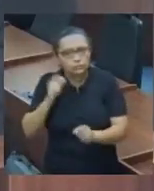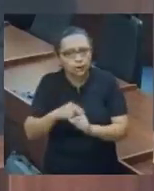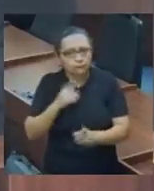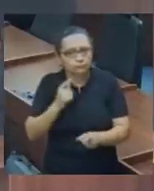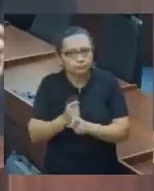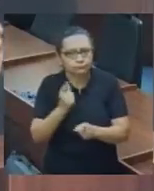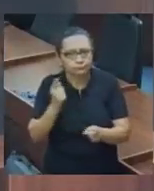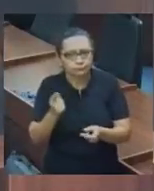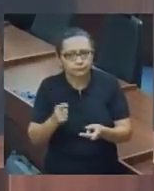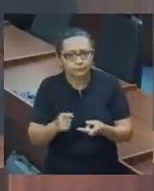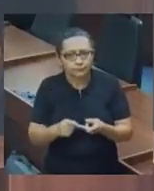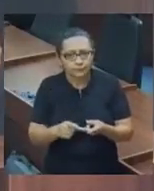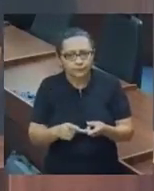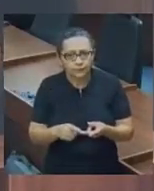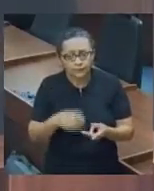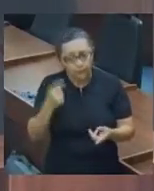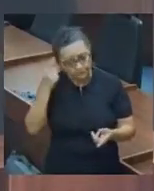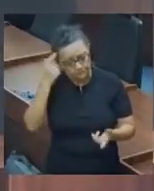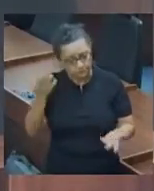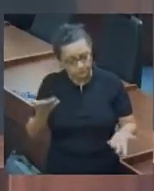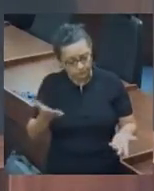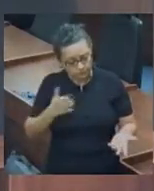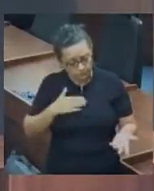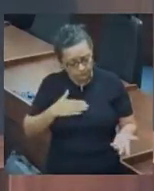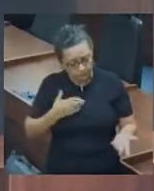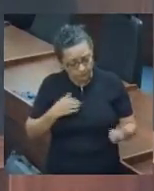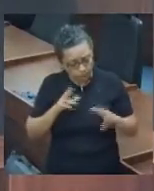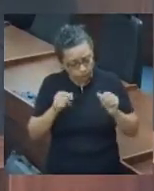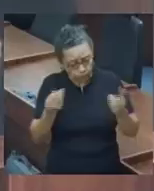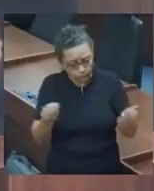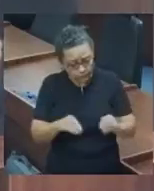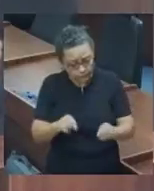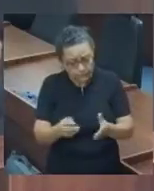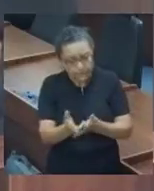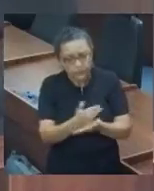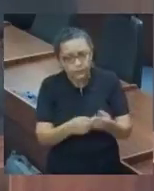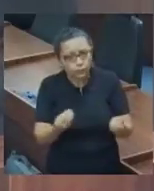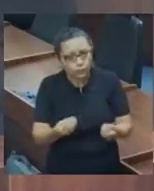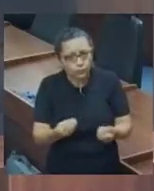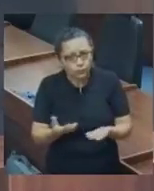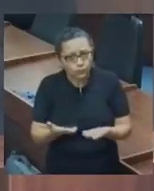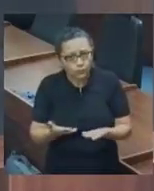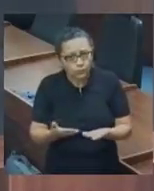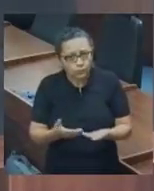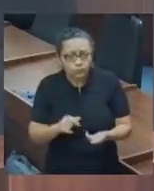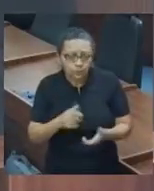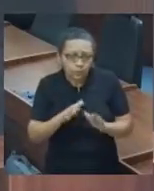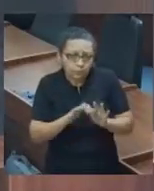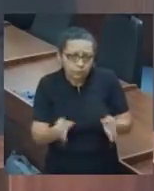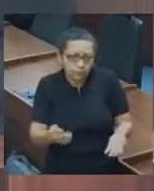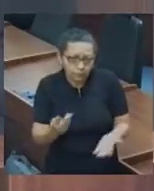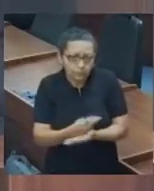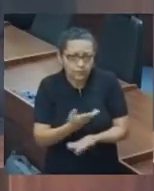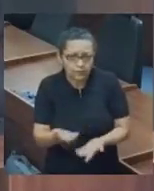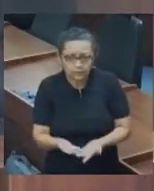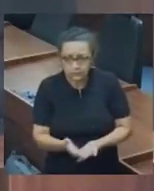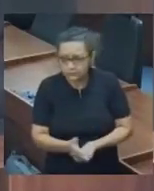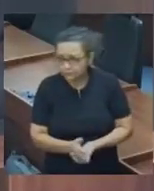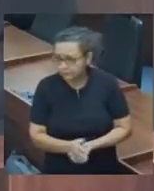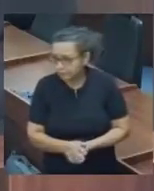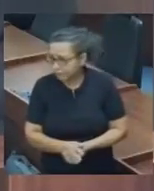chega lá é mais meu caso não está aqui nesses desenhos né mas sim como deve ser comum e isso o do